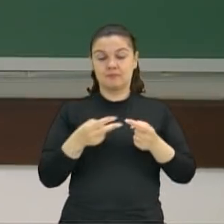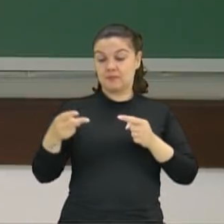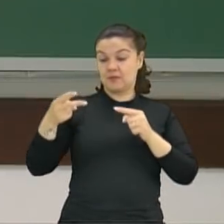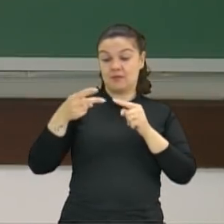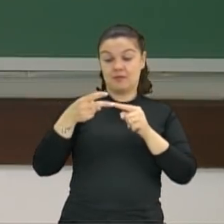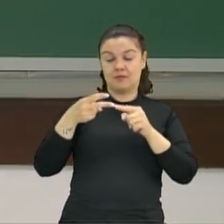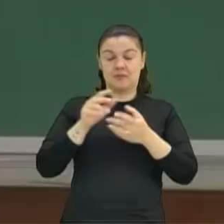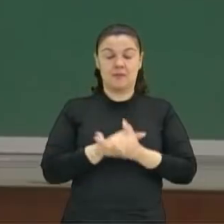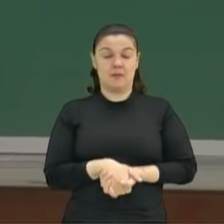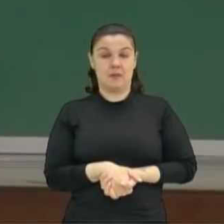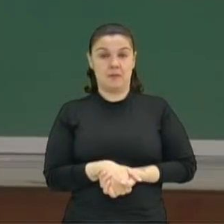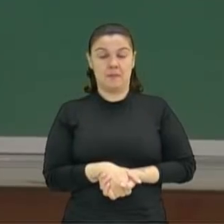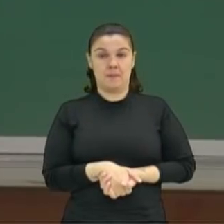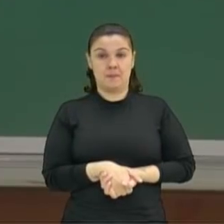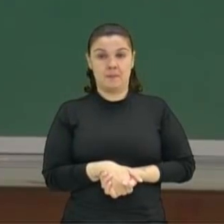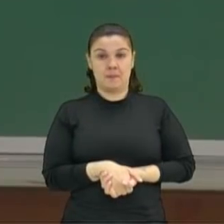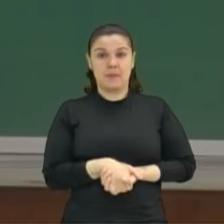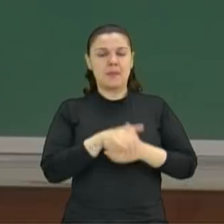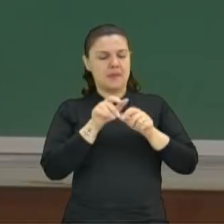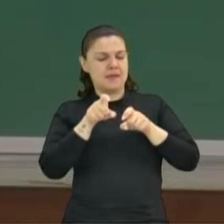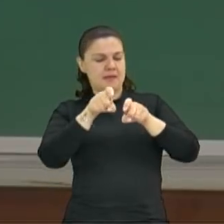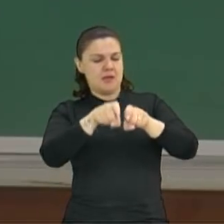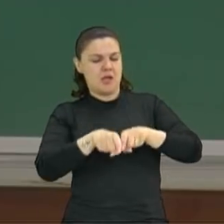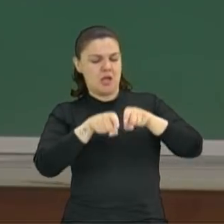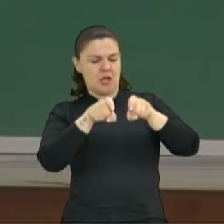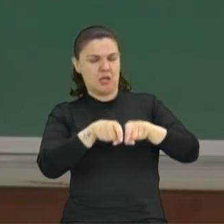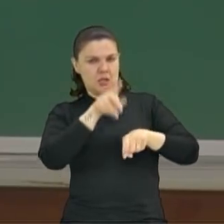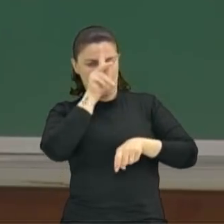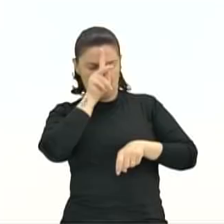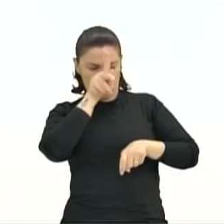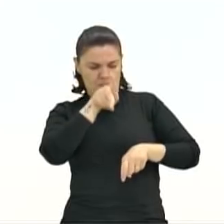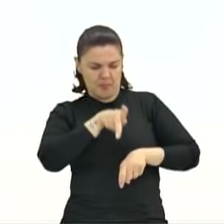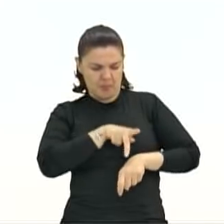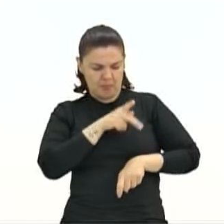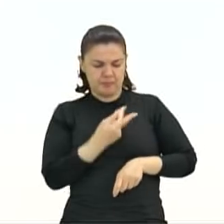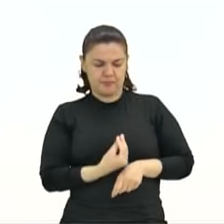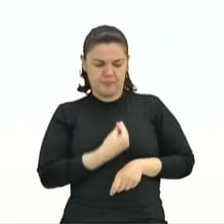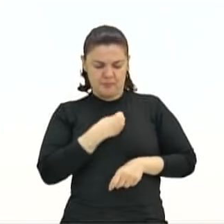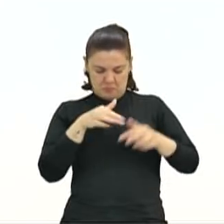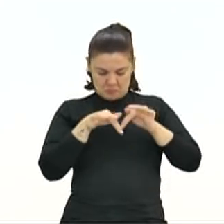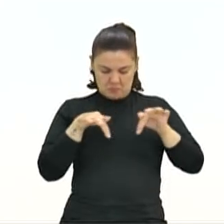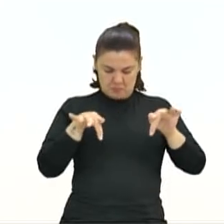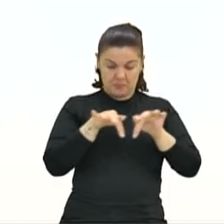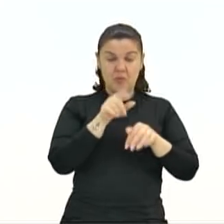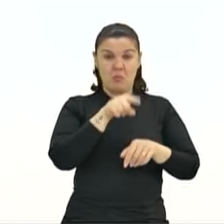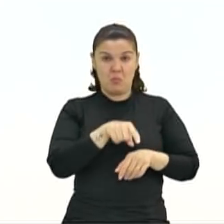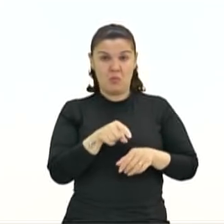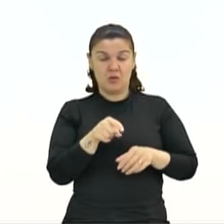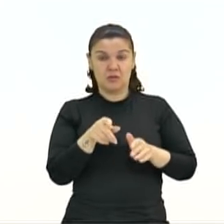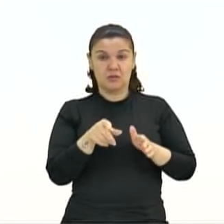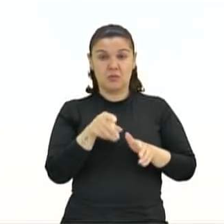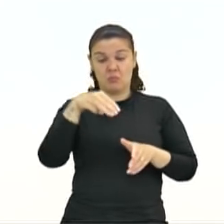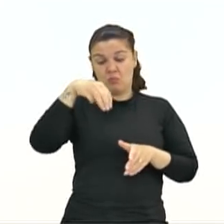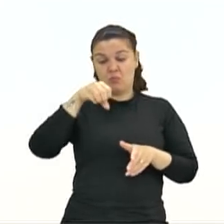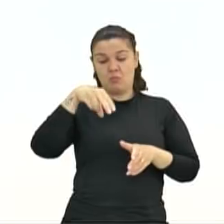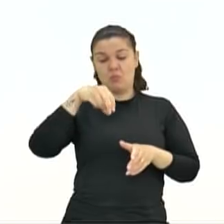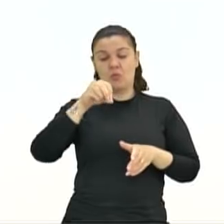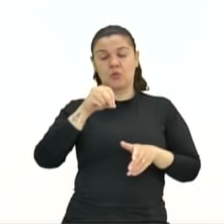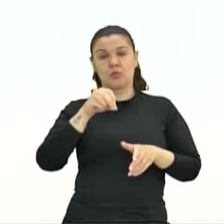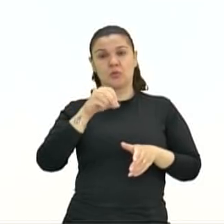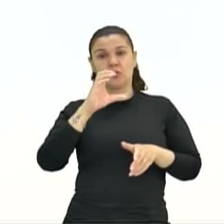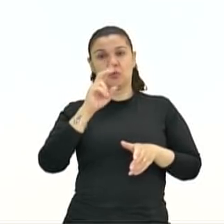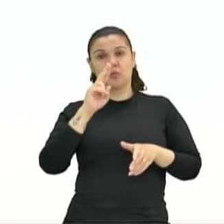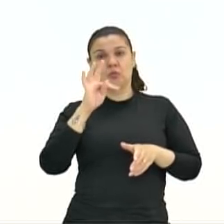Atividade 2. A agricultura de subsistência pode desenvolver a monocultura? E se